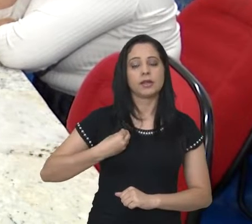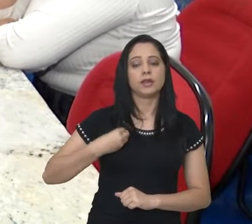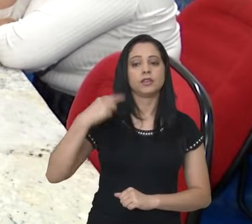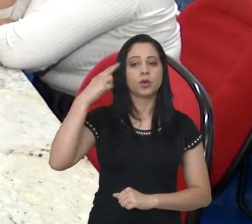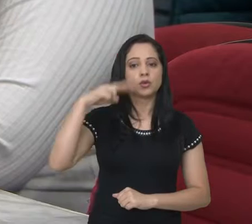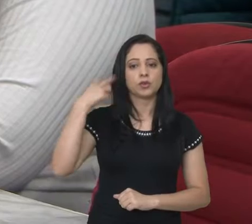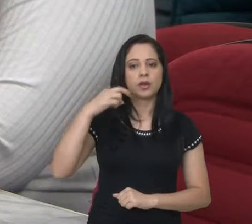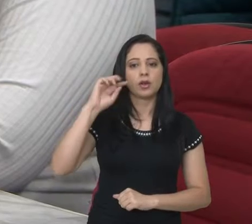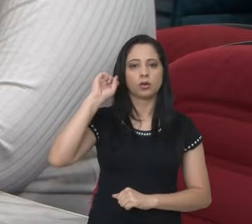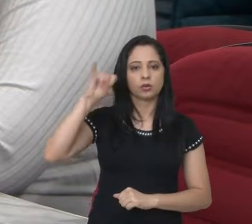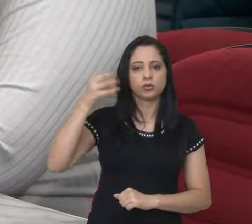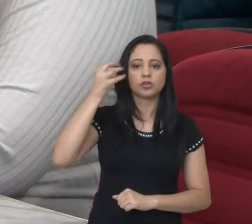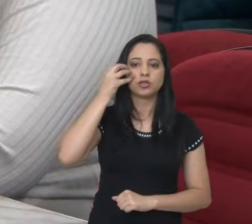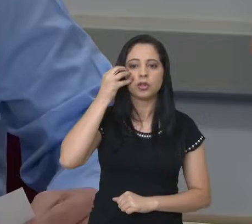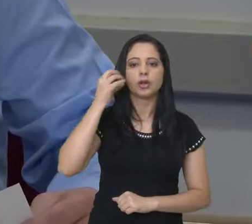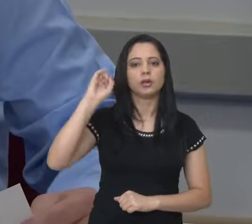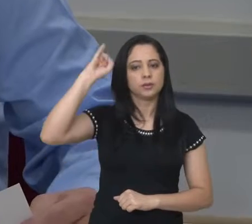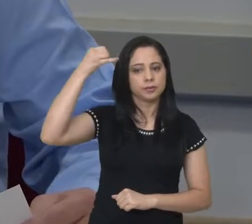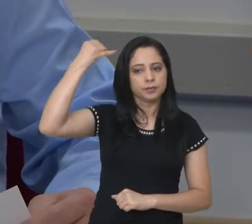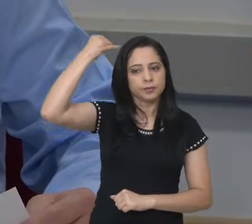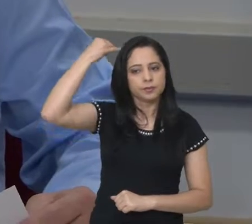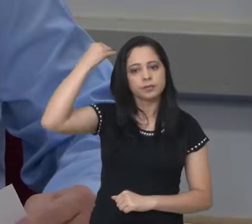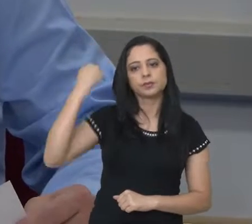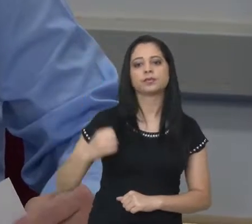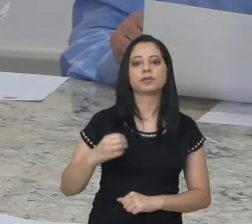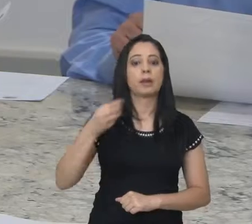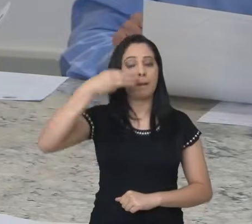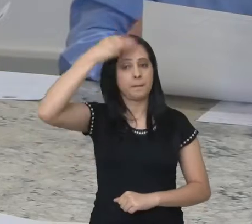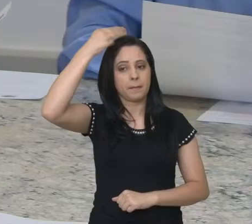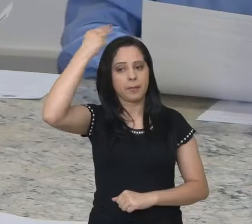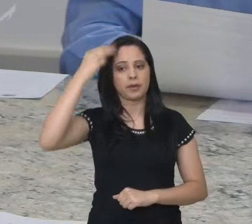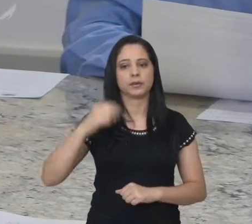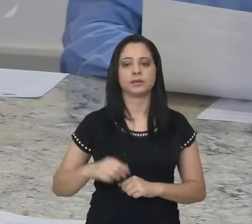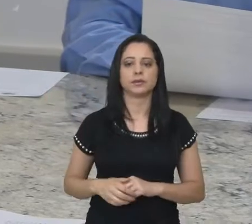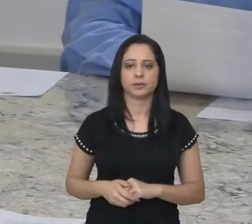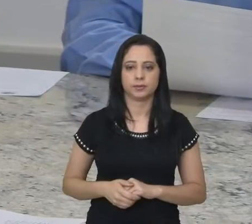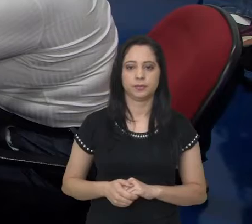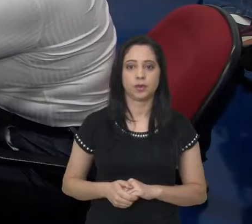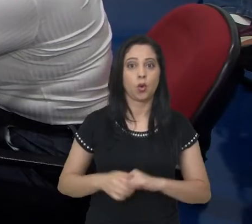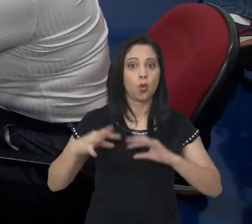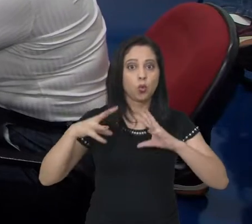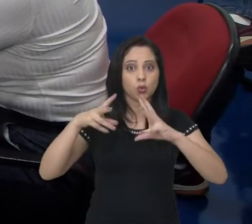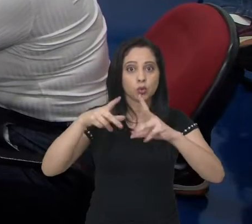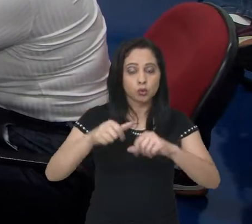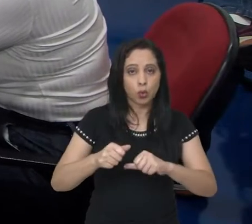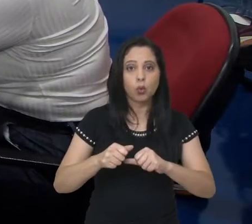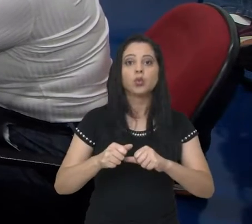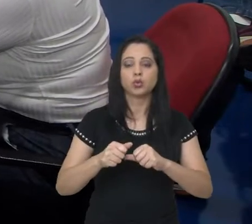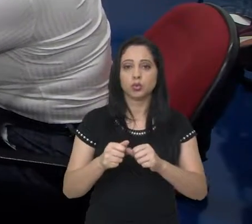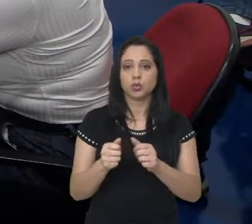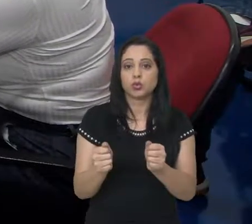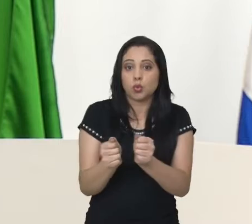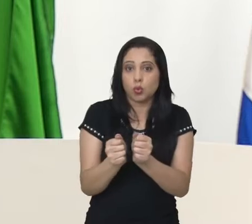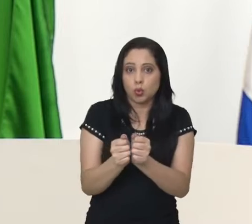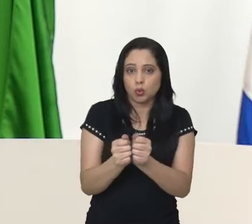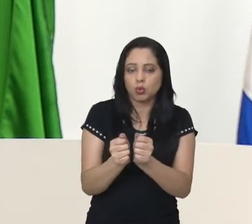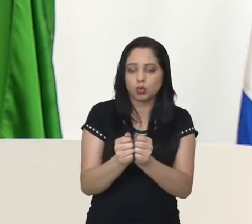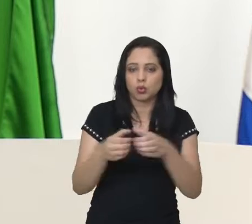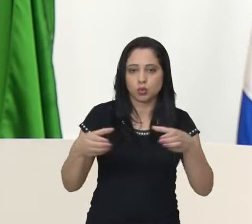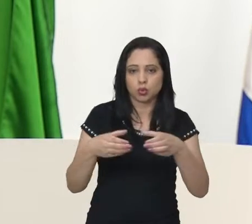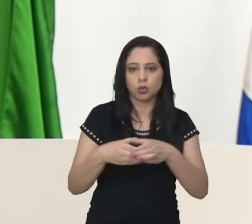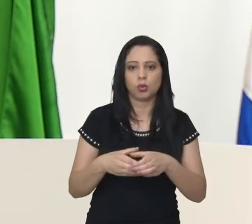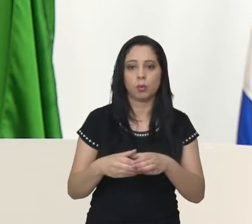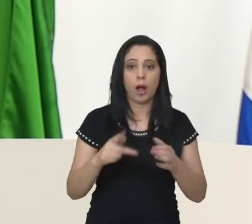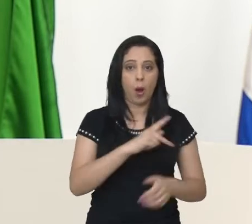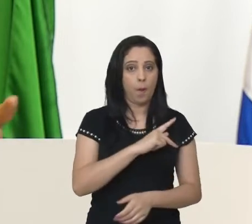os parlamentares Juliana Fraga, Dr. José Cláudio e Milton Vieira Filho, todos membros da comissão. O